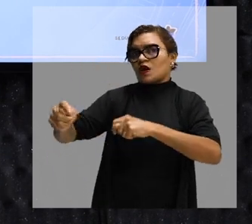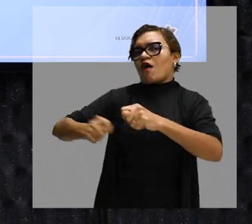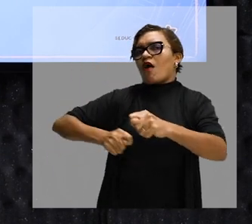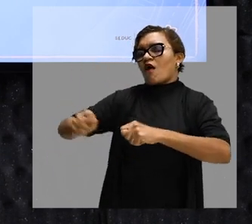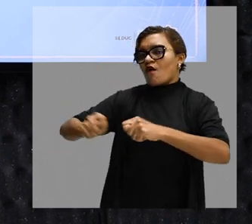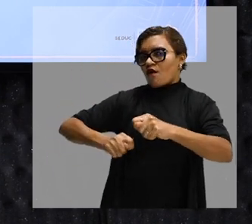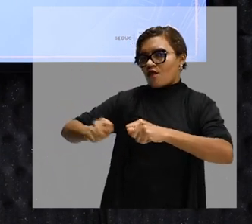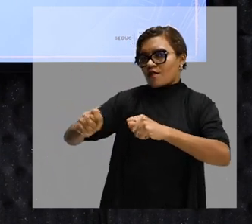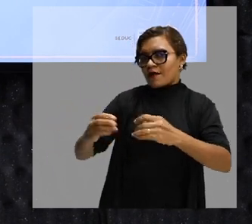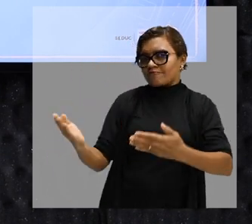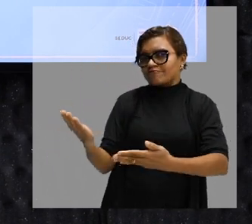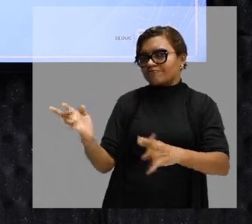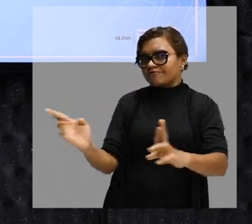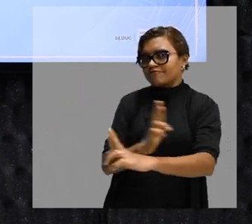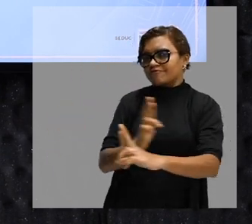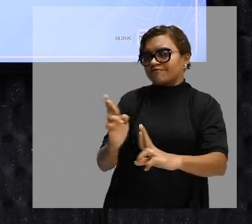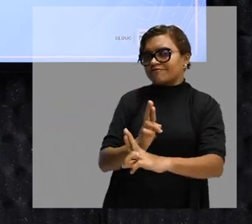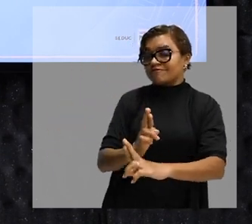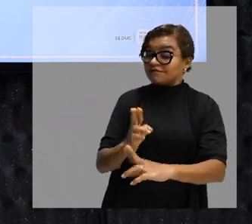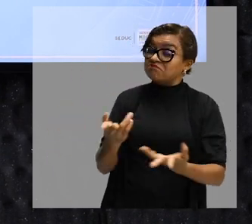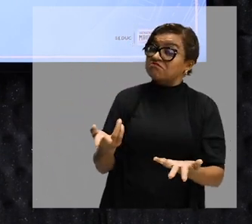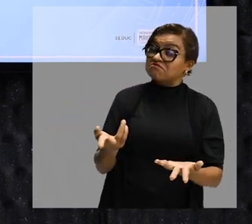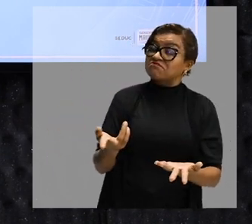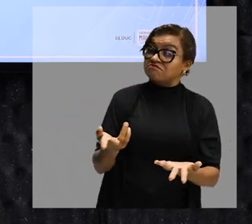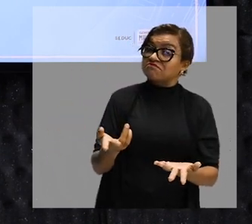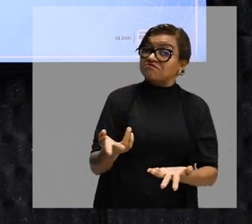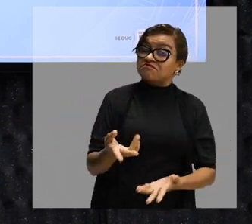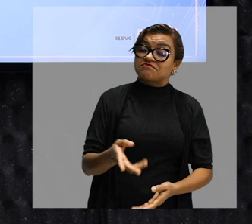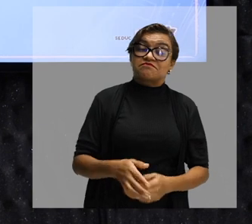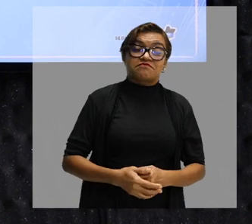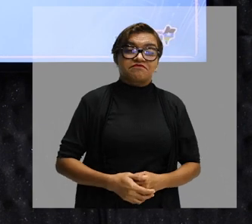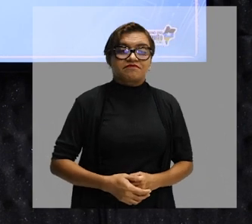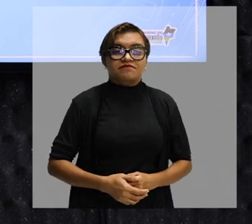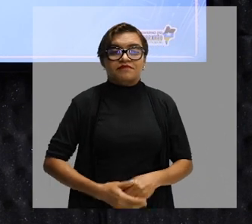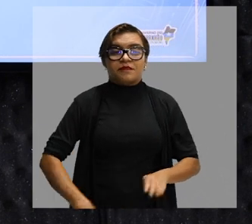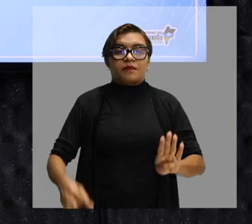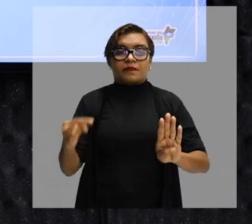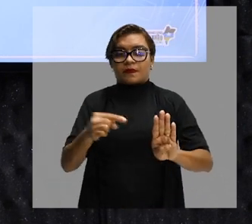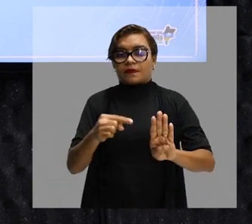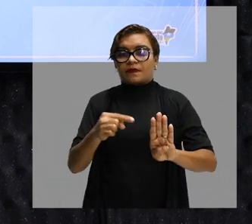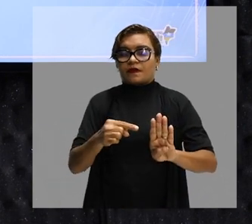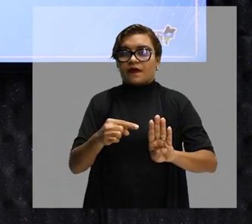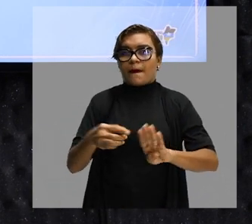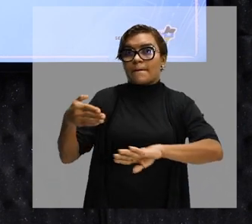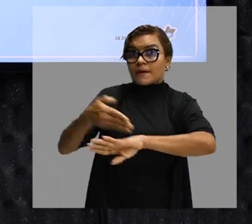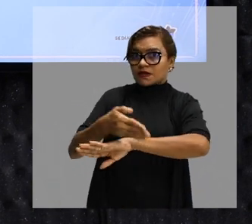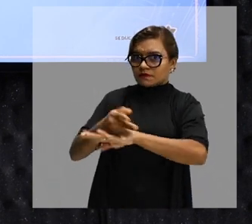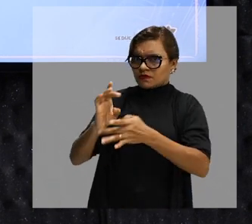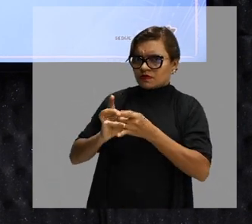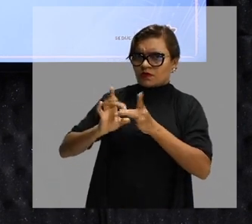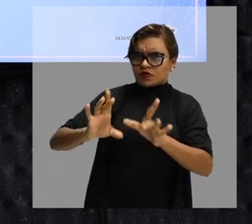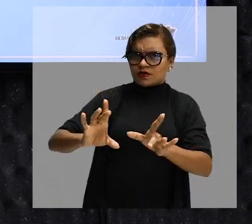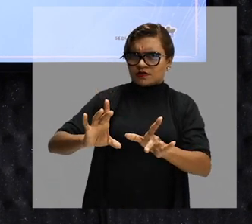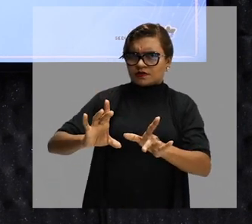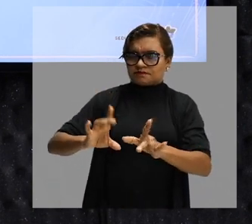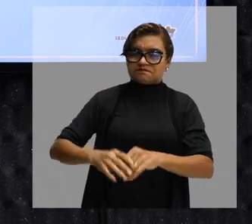temos aqui uma proposta muito interessante. Letra B, a participação democrática? Necessariamente